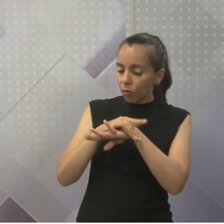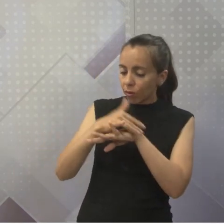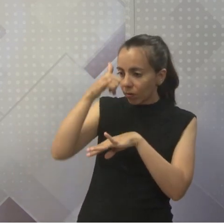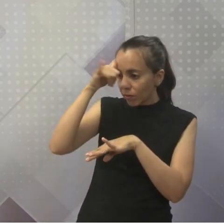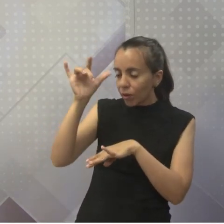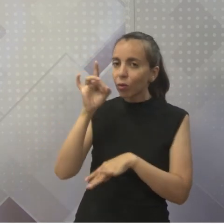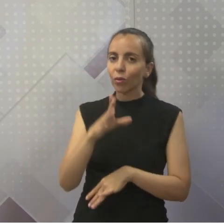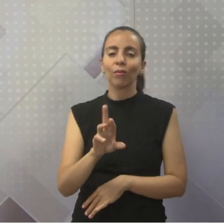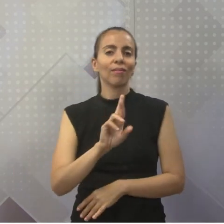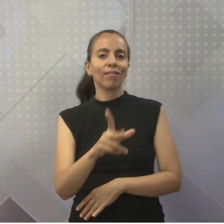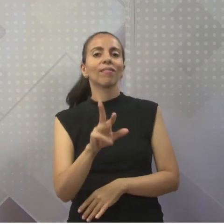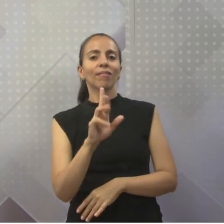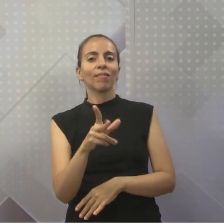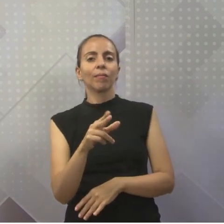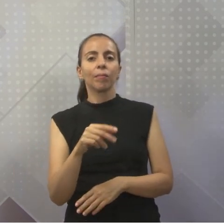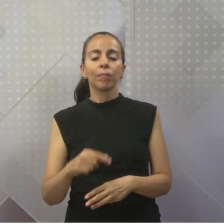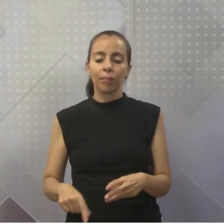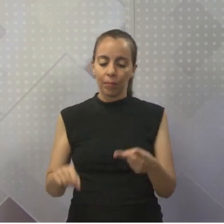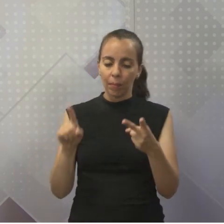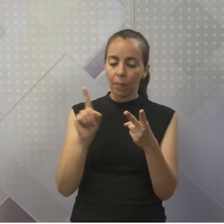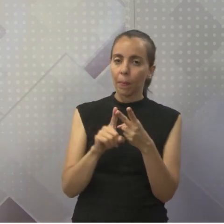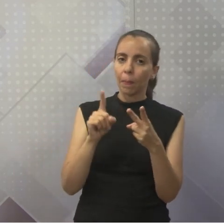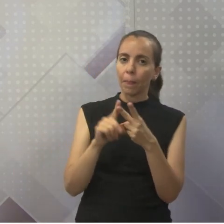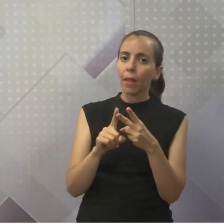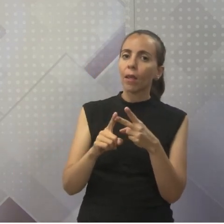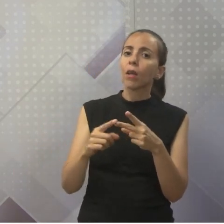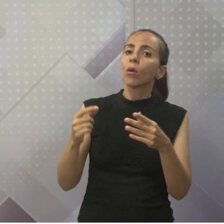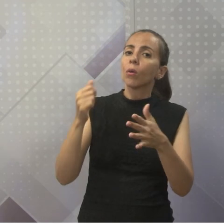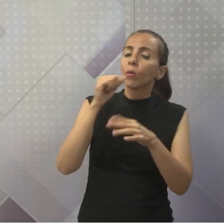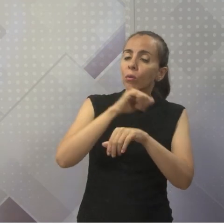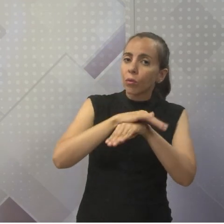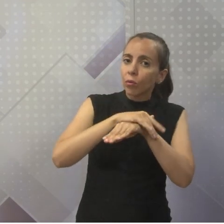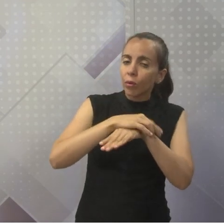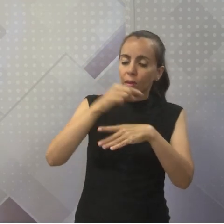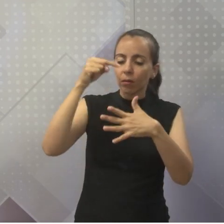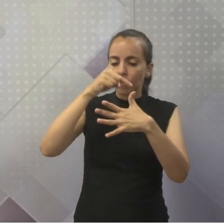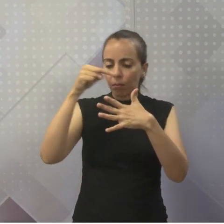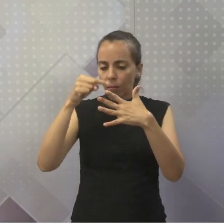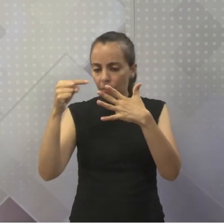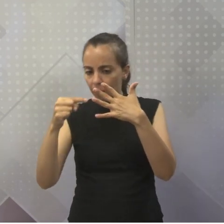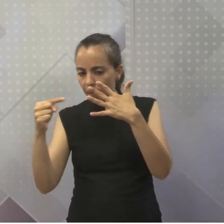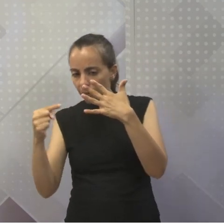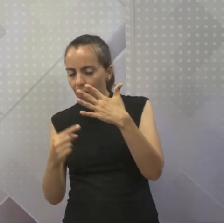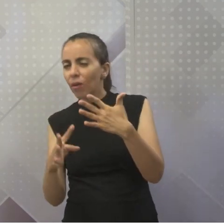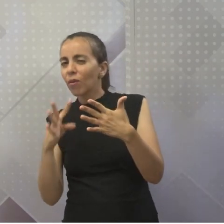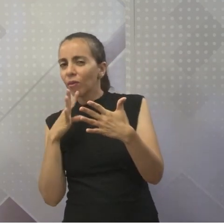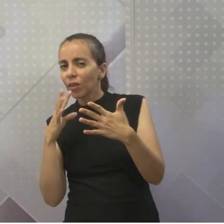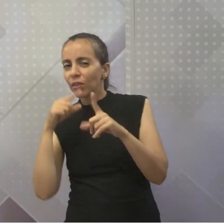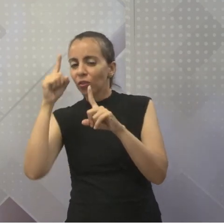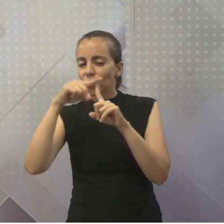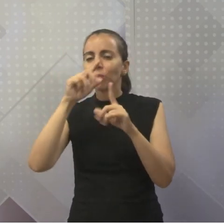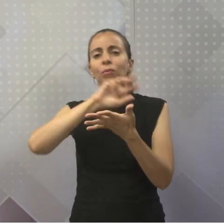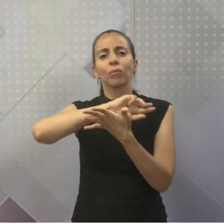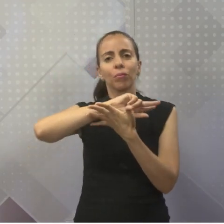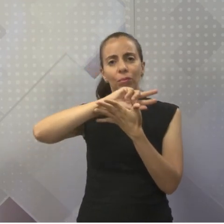adoecer, né? A gente aprendeu a classificar as doenças metabólicas, né? Doenças